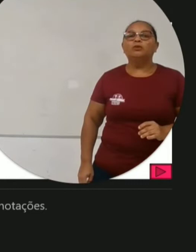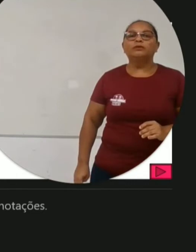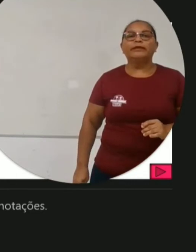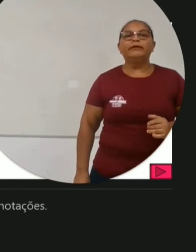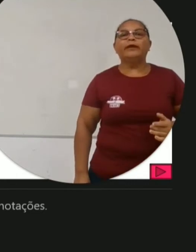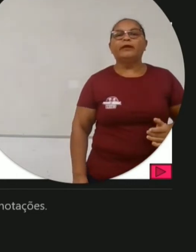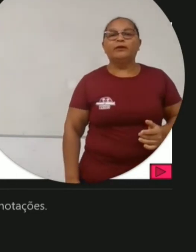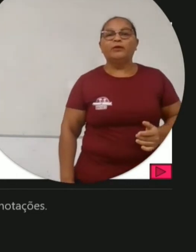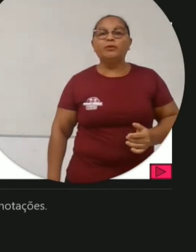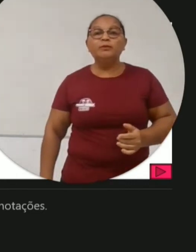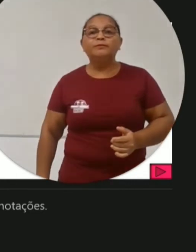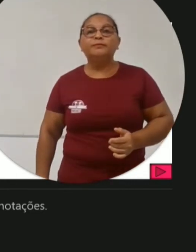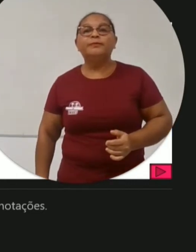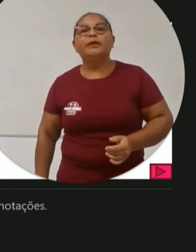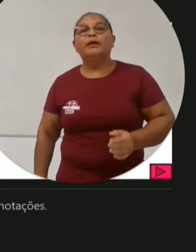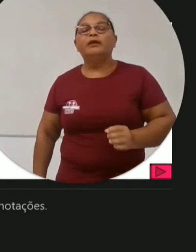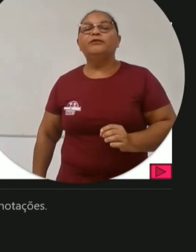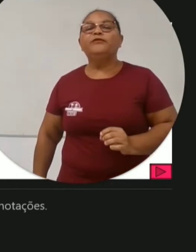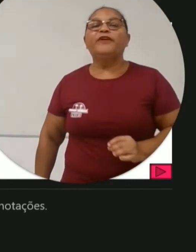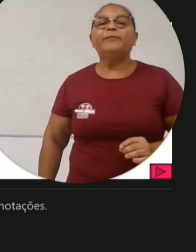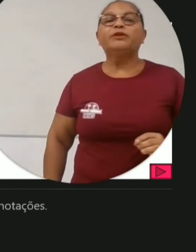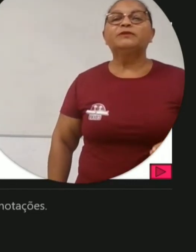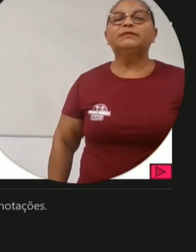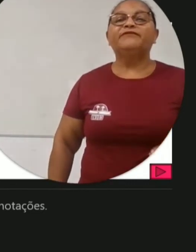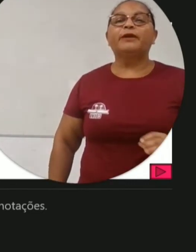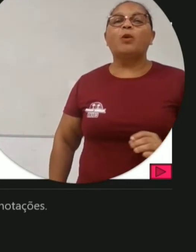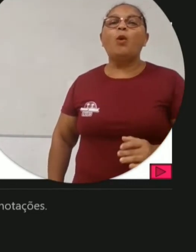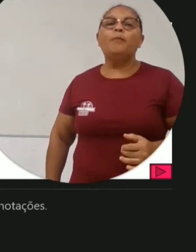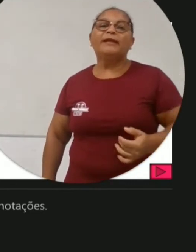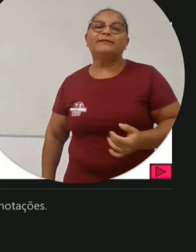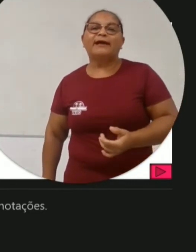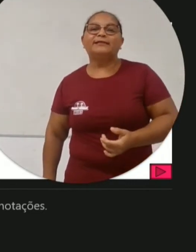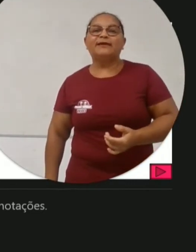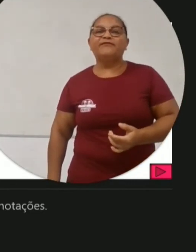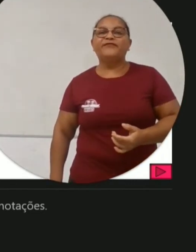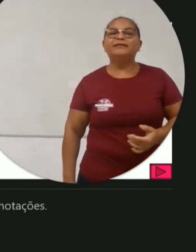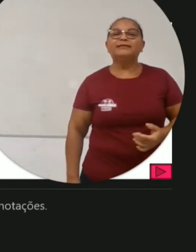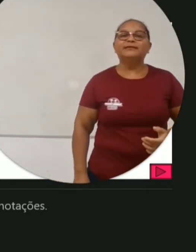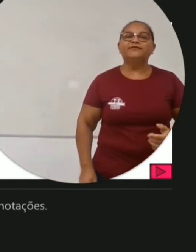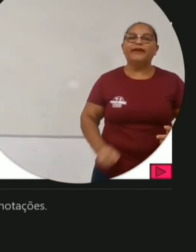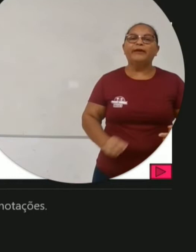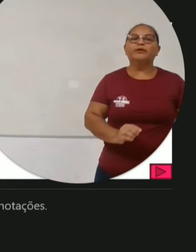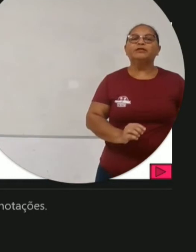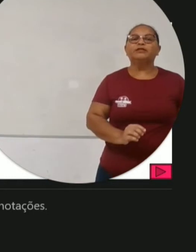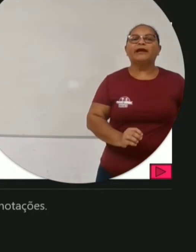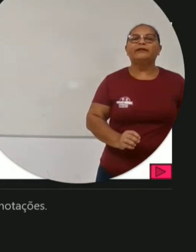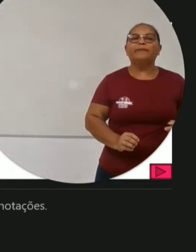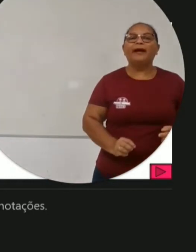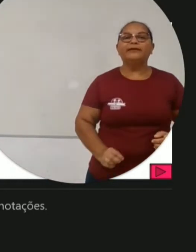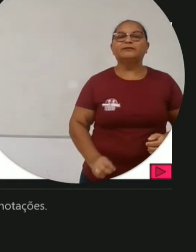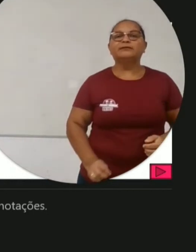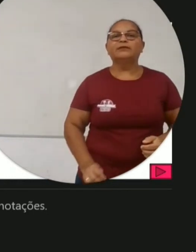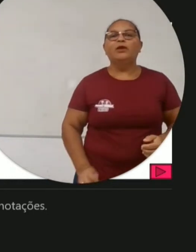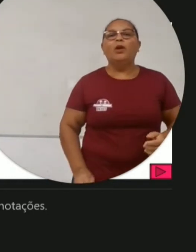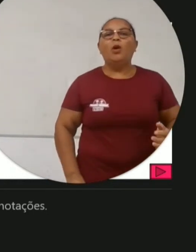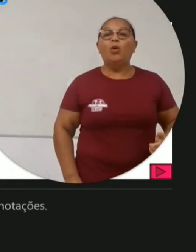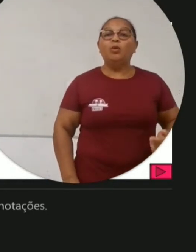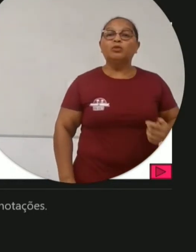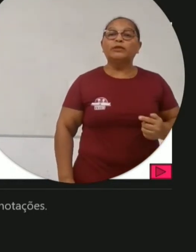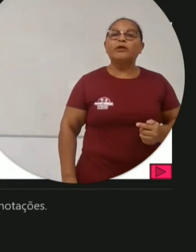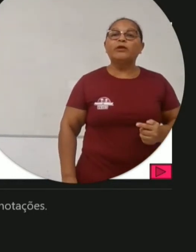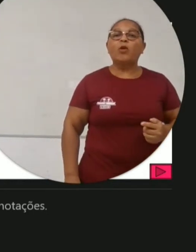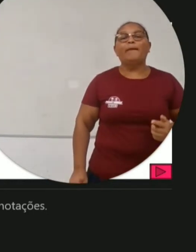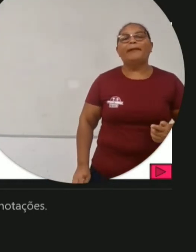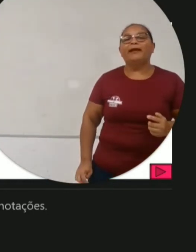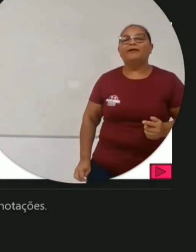Ontem eu, e o verbo que você vai completar essa frase é esse verbo que está entre parênteses. Ontem com